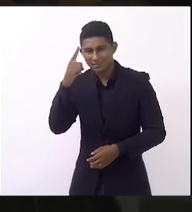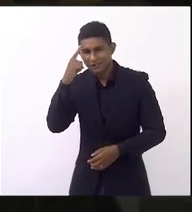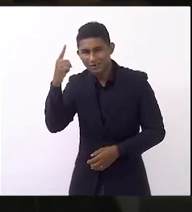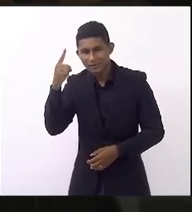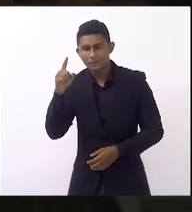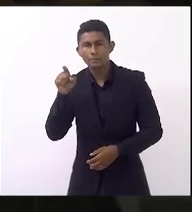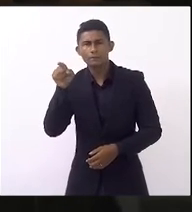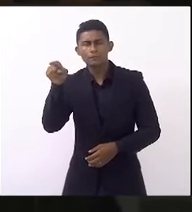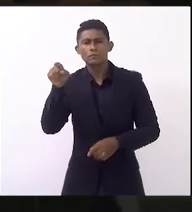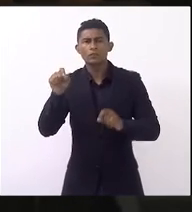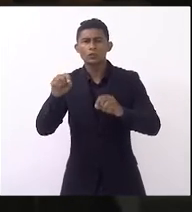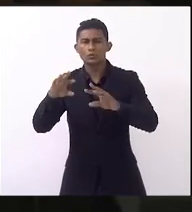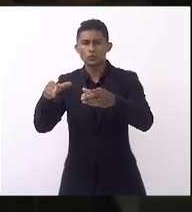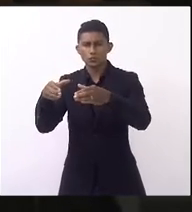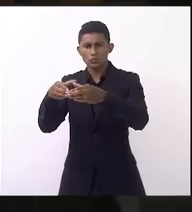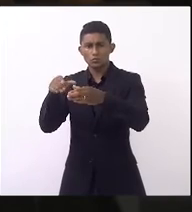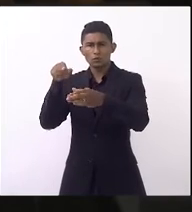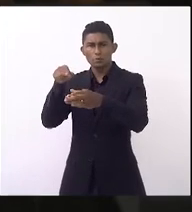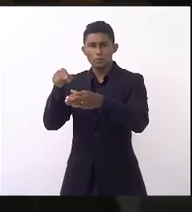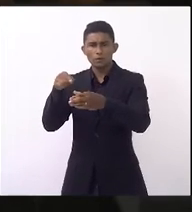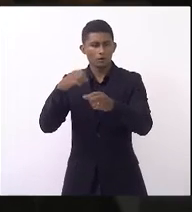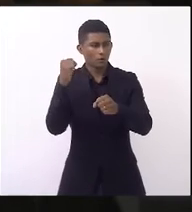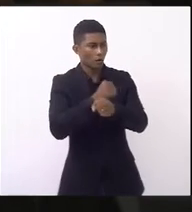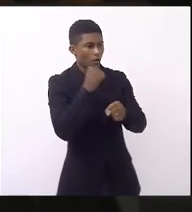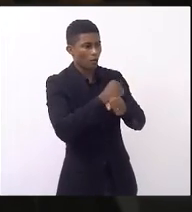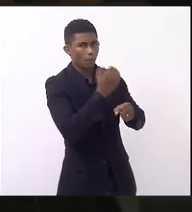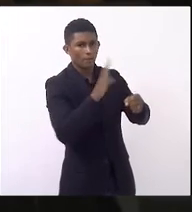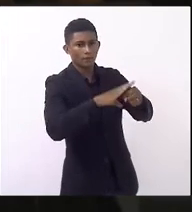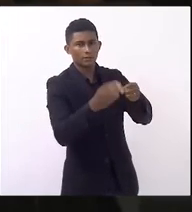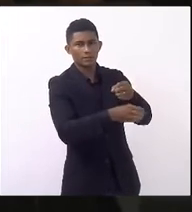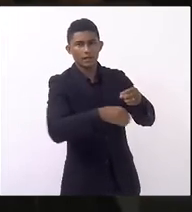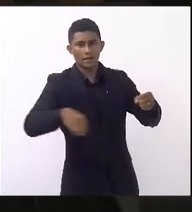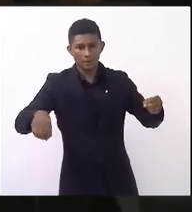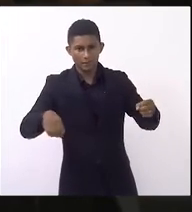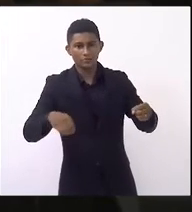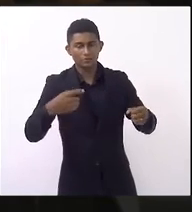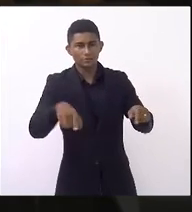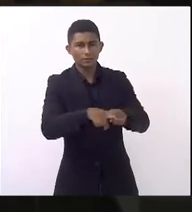Departamento Nacional de Obras e Saneamentos e Contra-Seca.